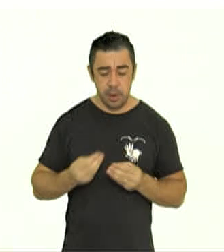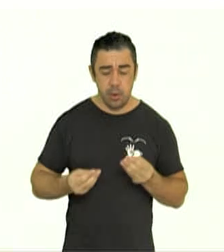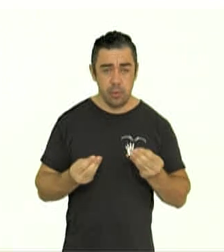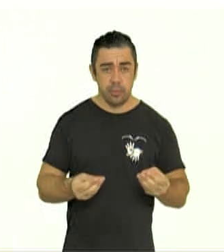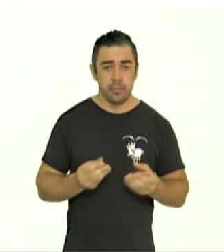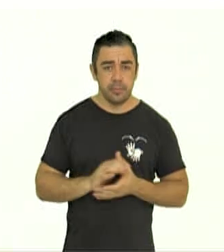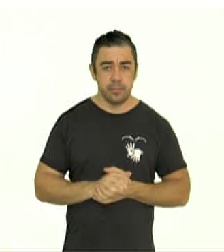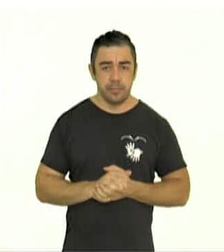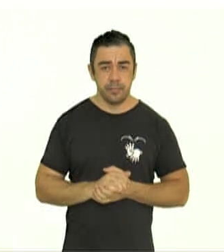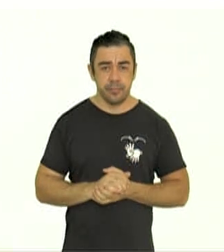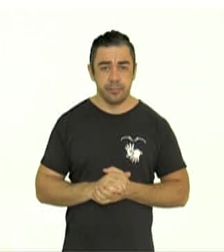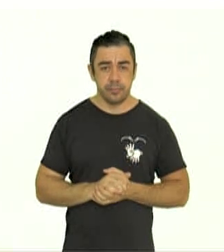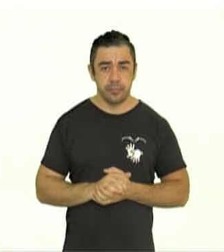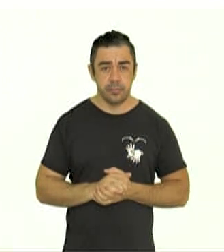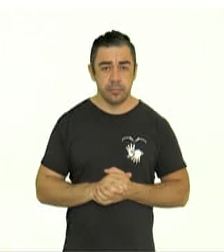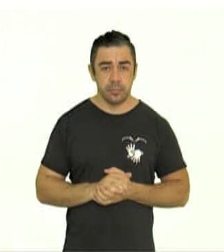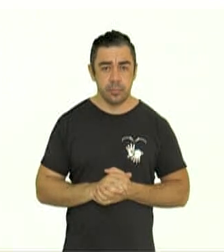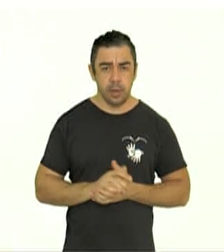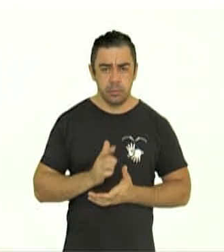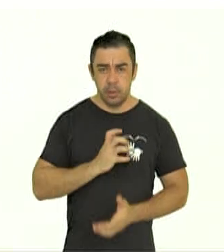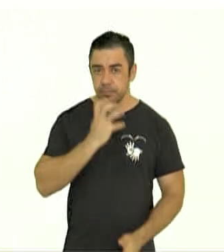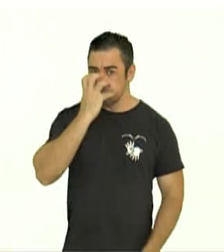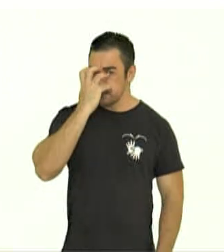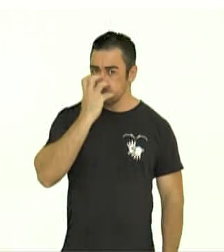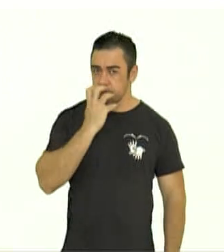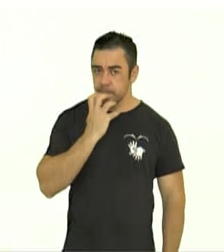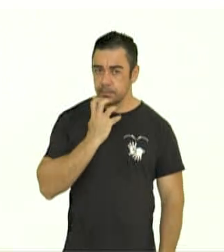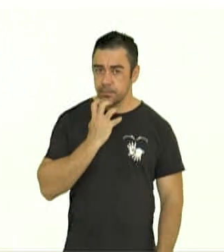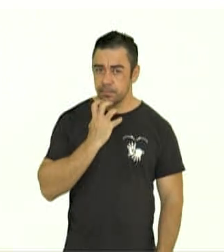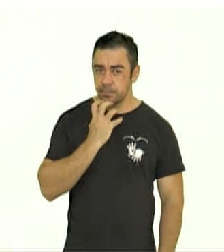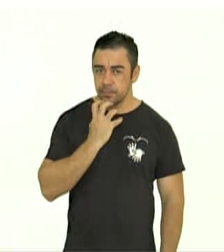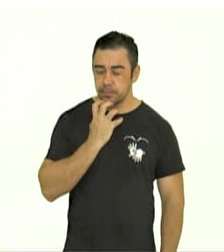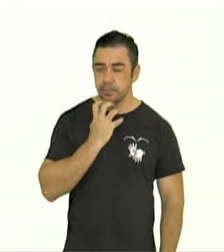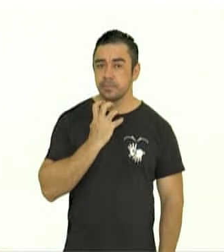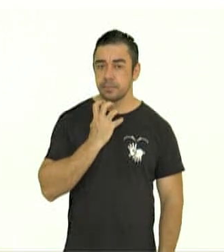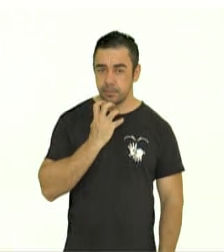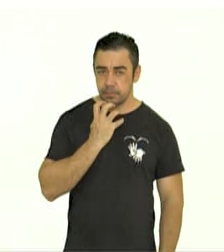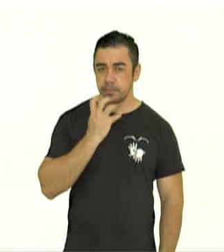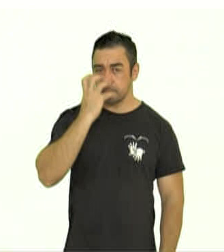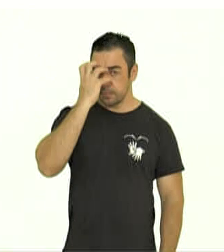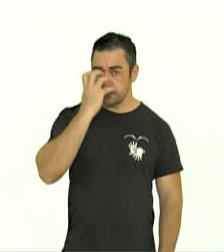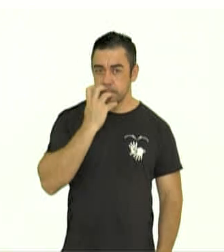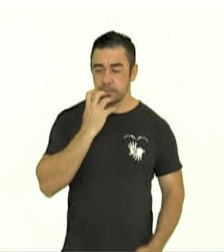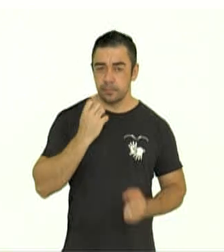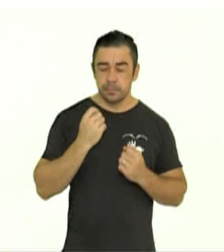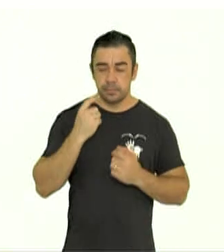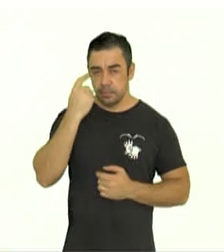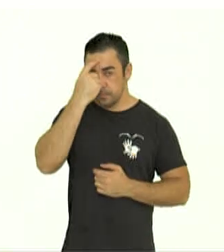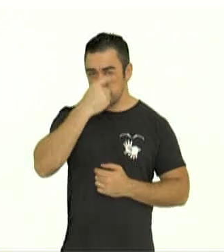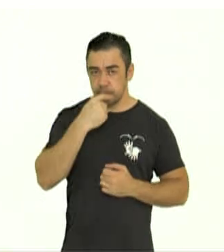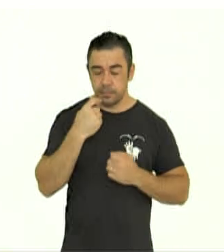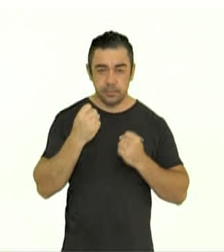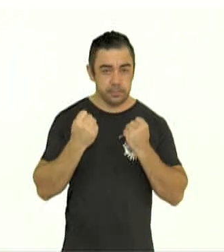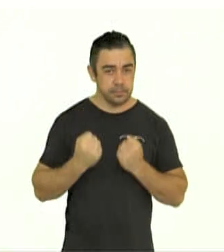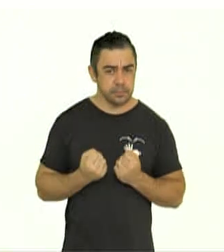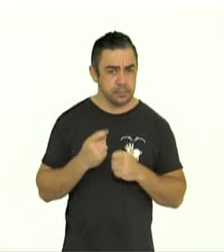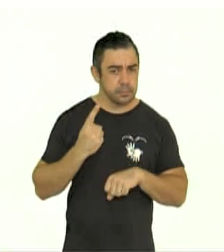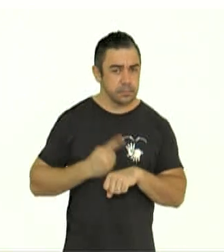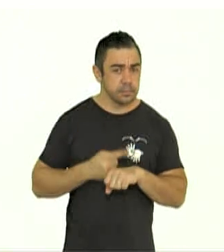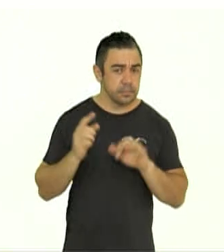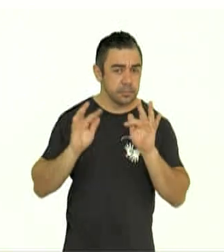Estão surpreendentemente sérios, absurdamente sérios, pesados, para um momento tão